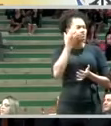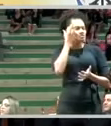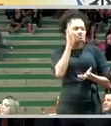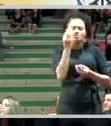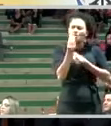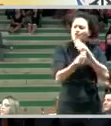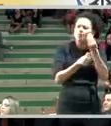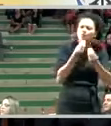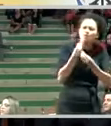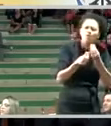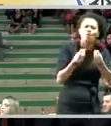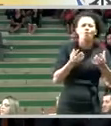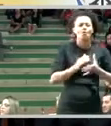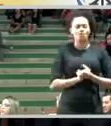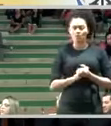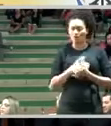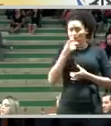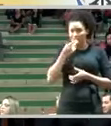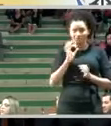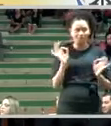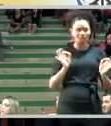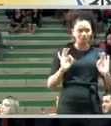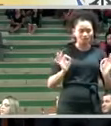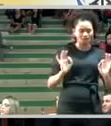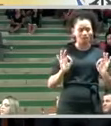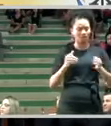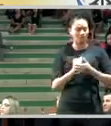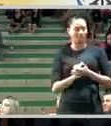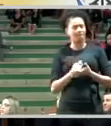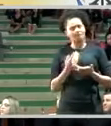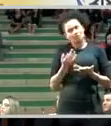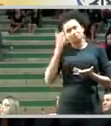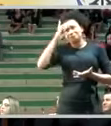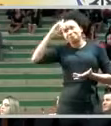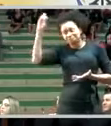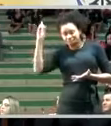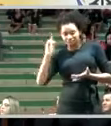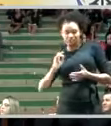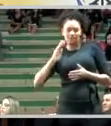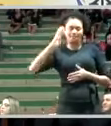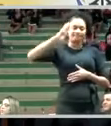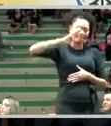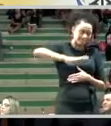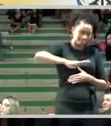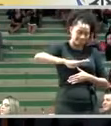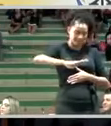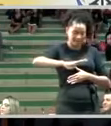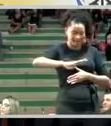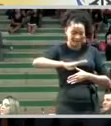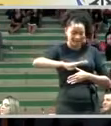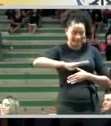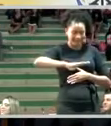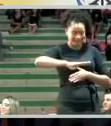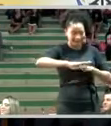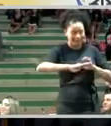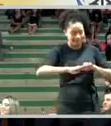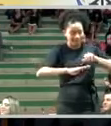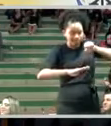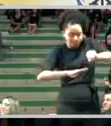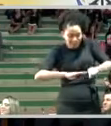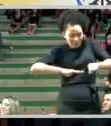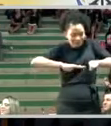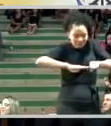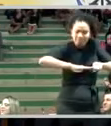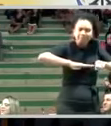como, alguém diz que não foi pedra, alguém diz que Deus colocou o pé entre as pernas do boi. E o